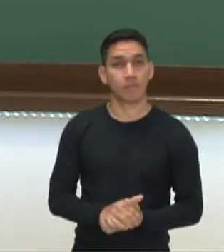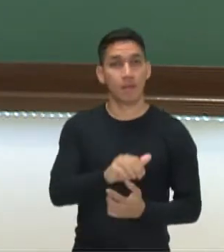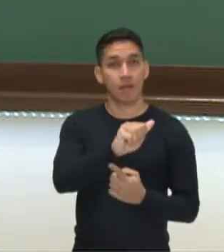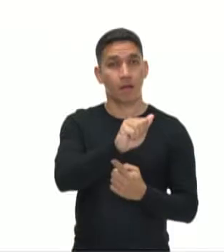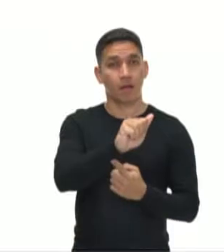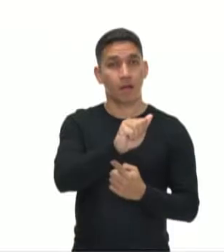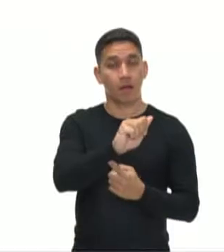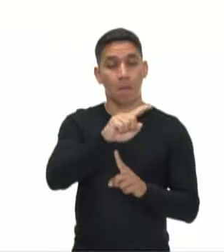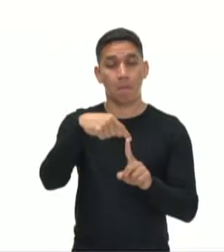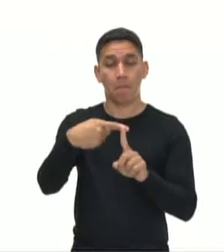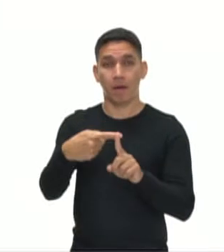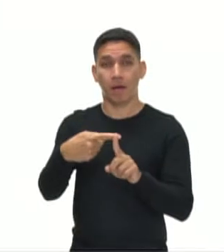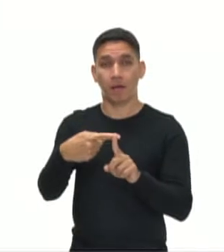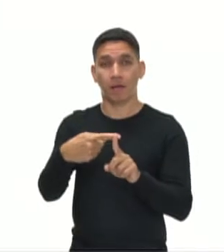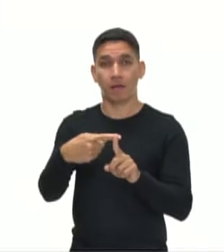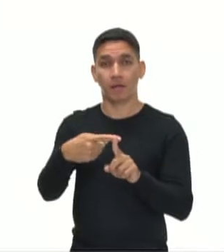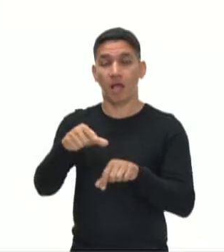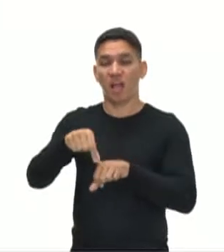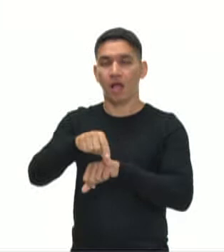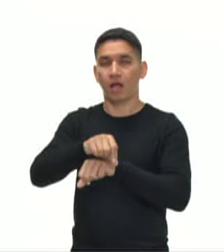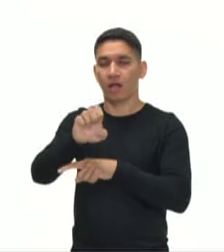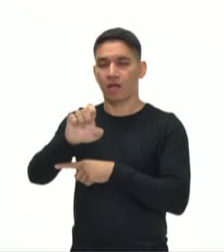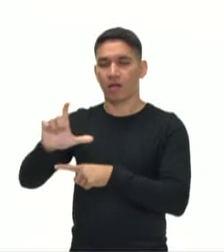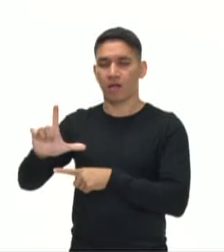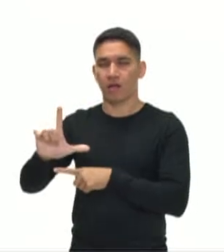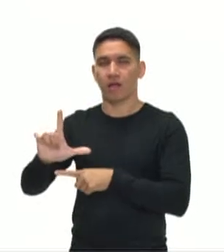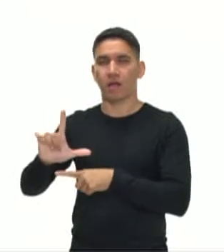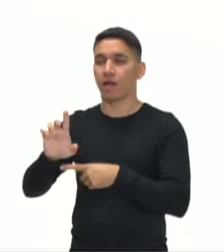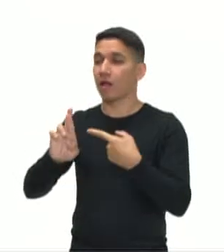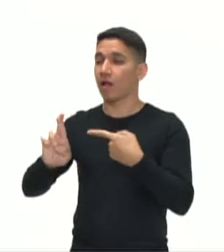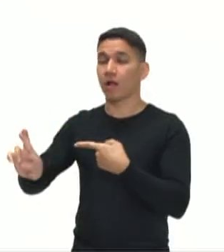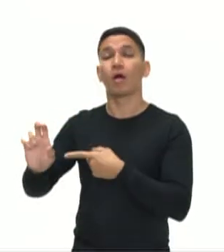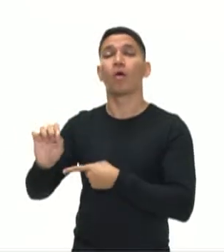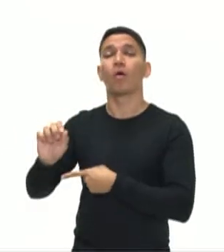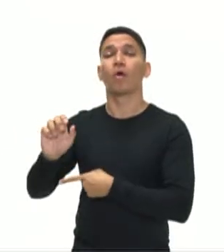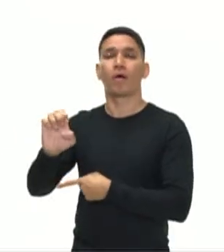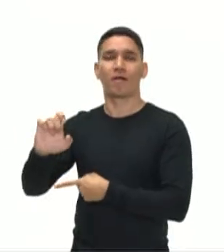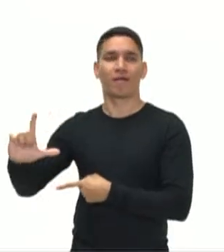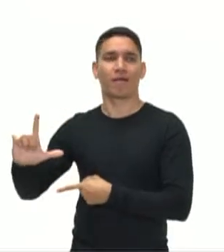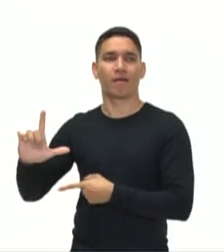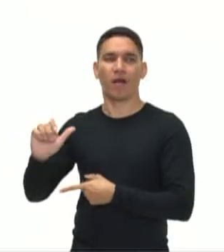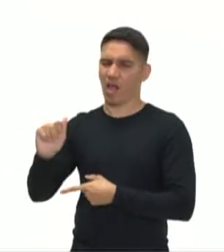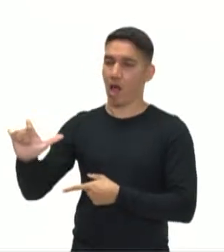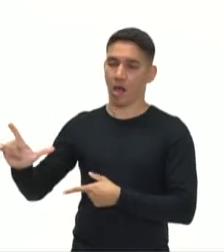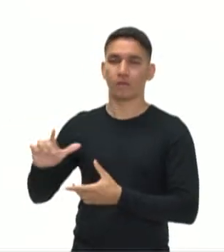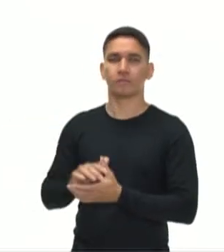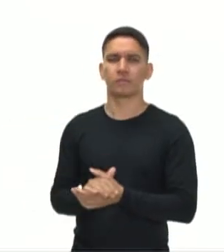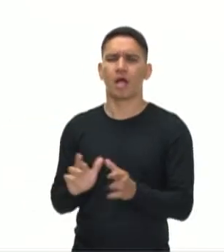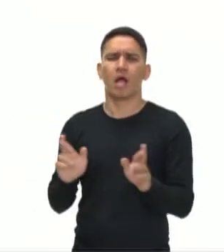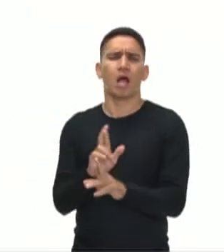el, temos aqui uma contração, al, que seria em português o ao,